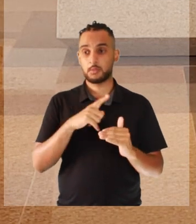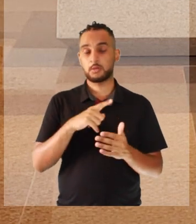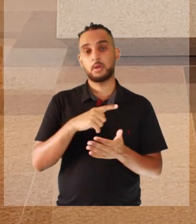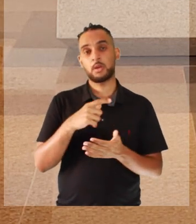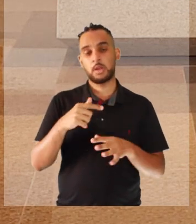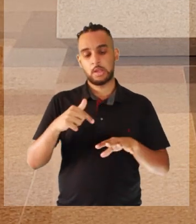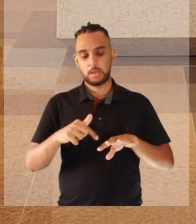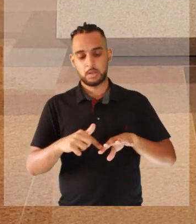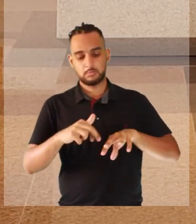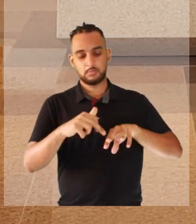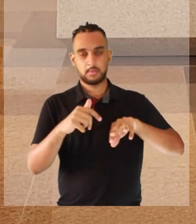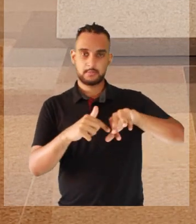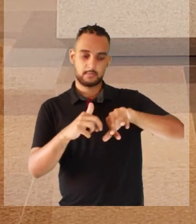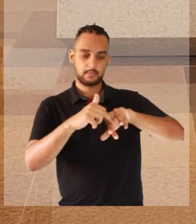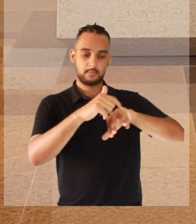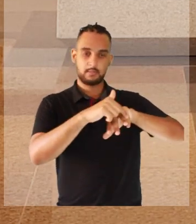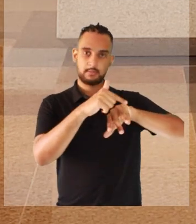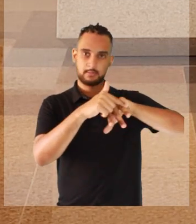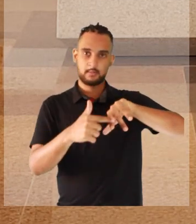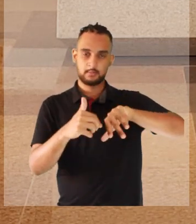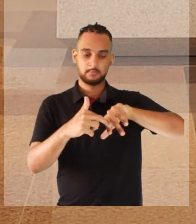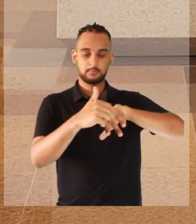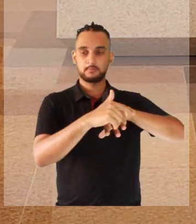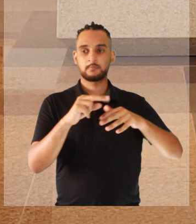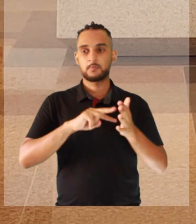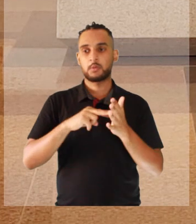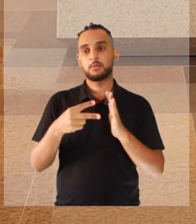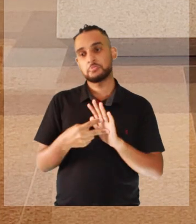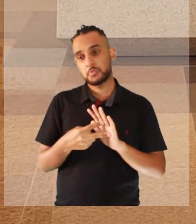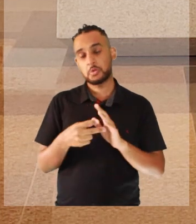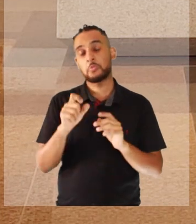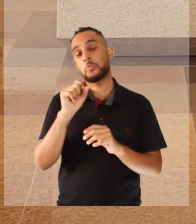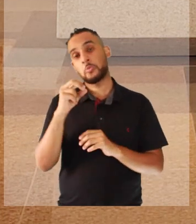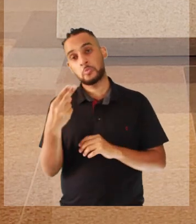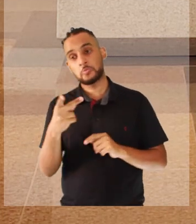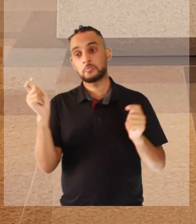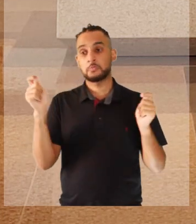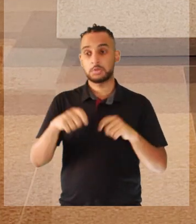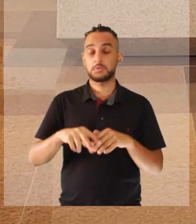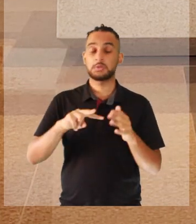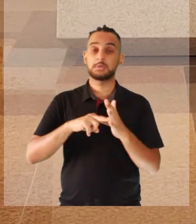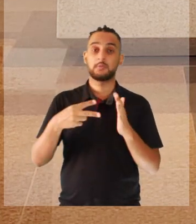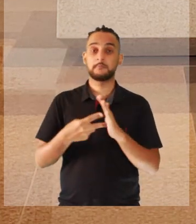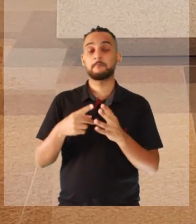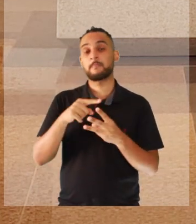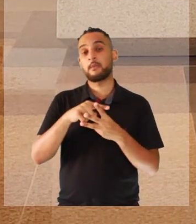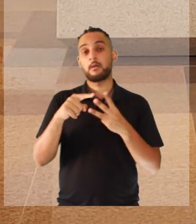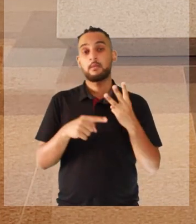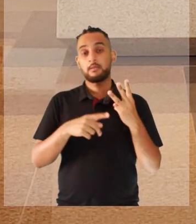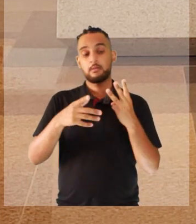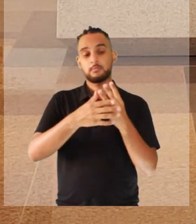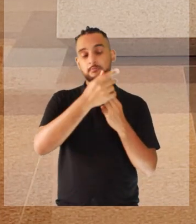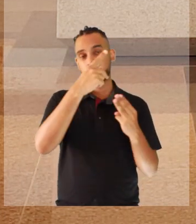são construídos com 3 degraus. Isso significa, ou pode significar, as